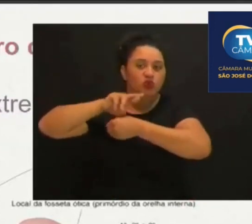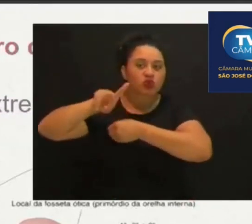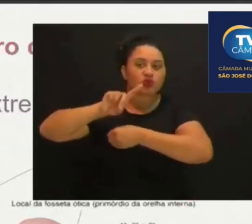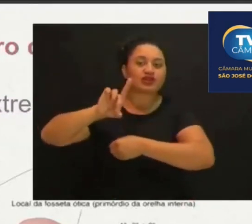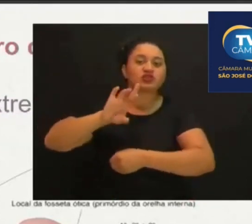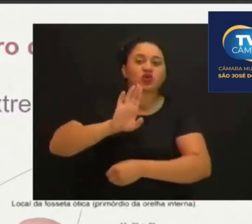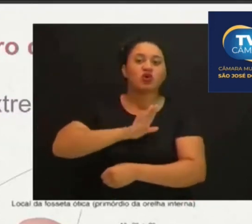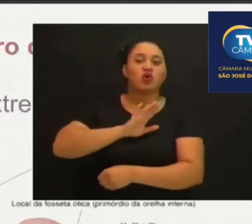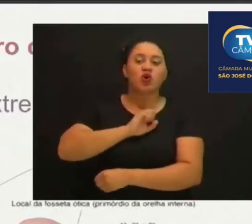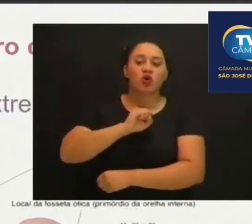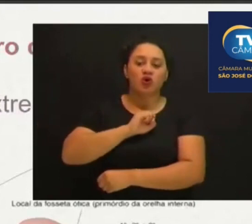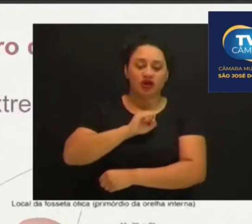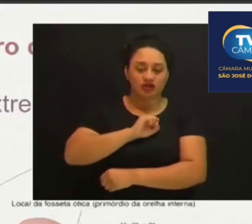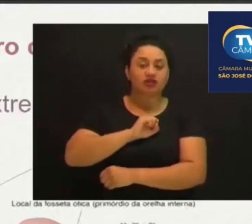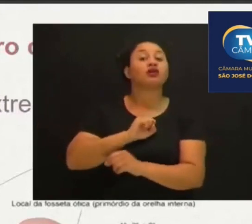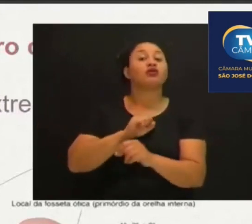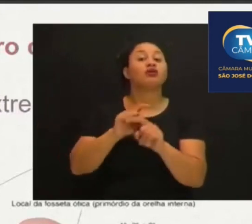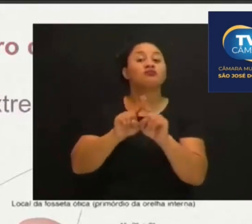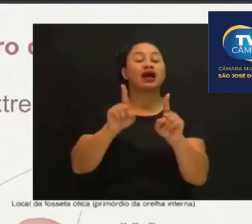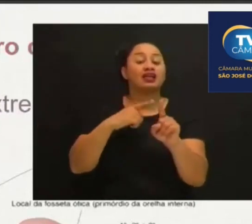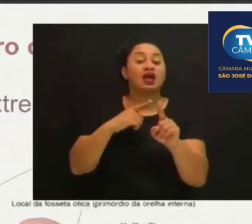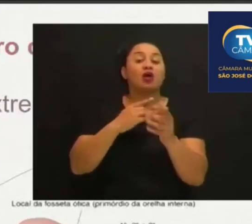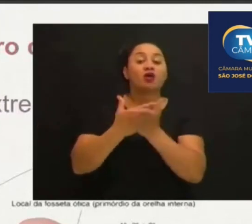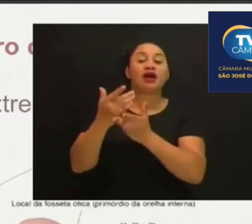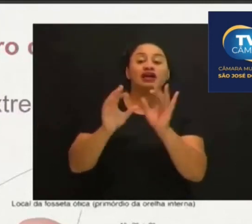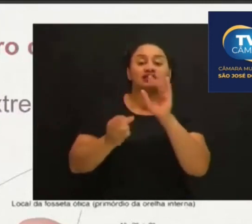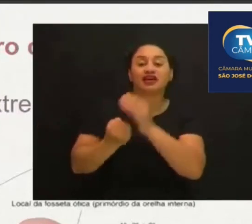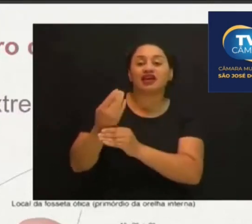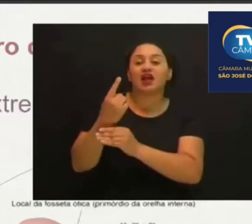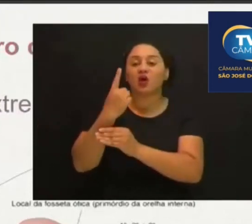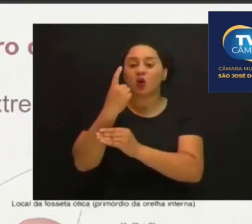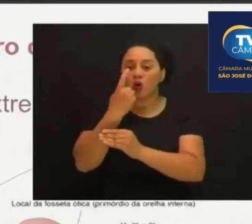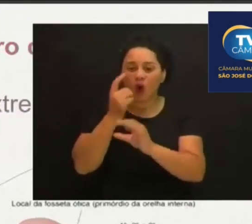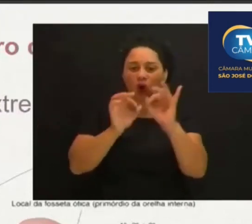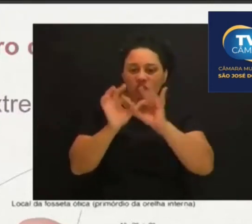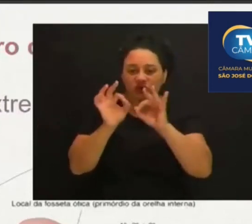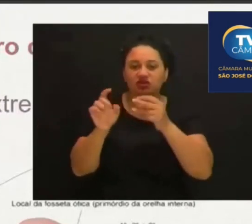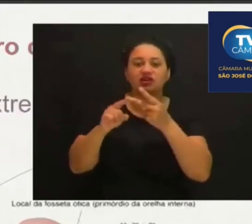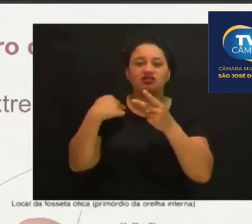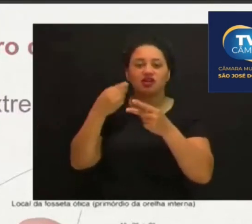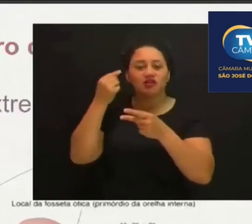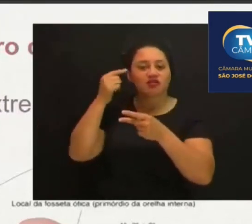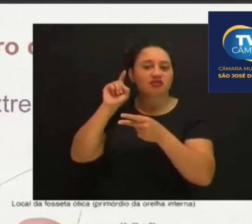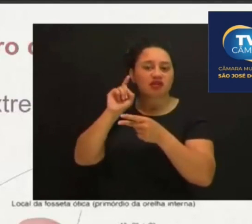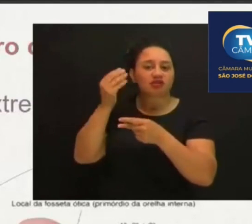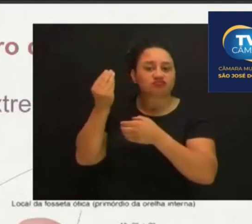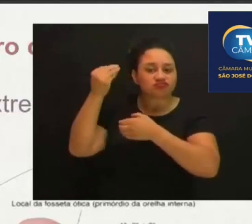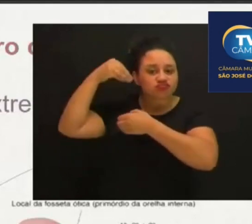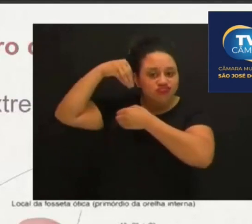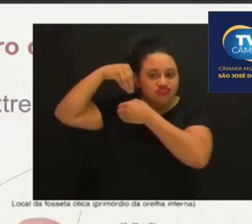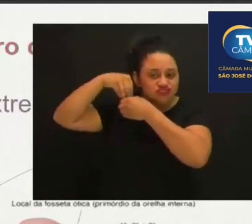É coração, é organização ocular, é organização da orelha. Ele está